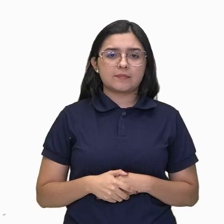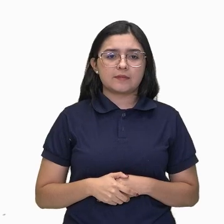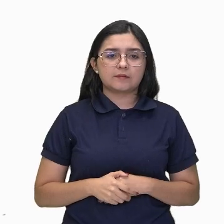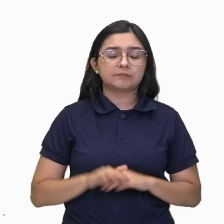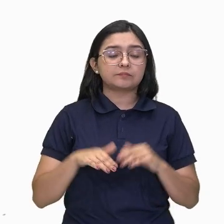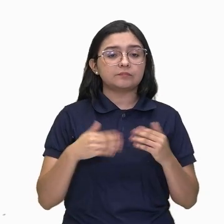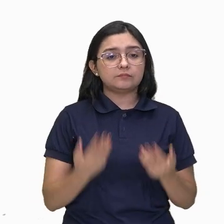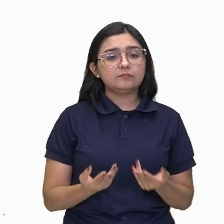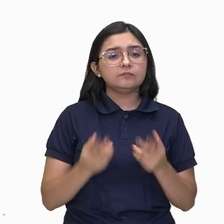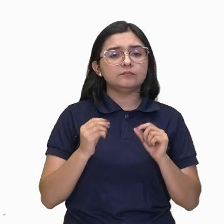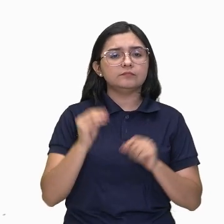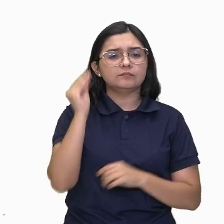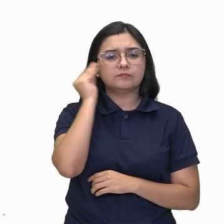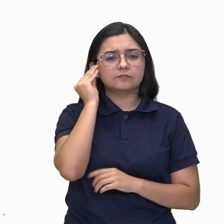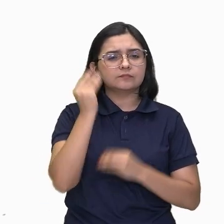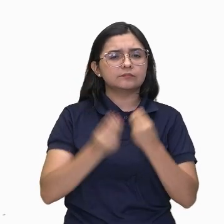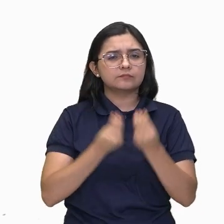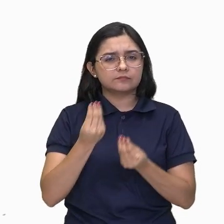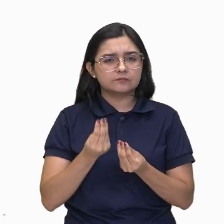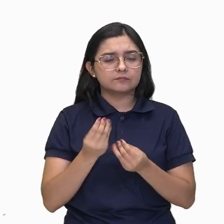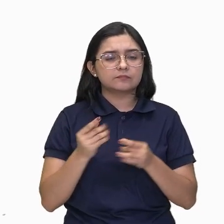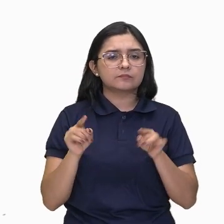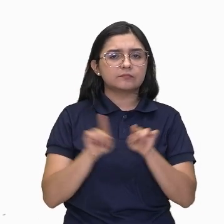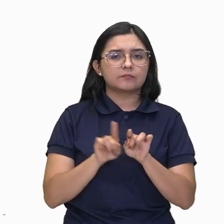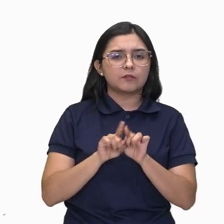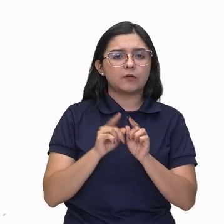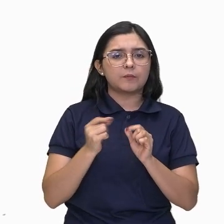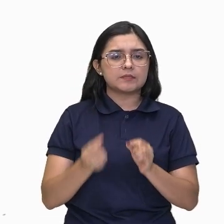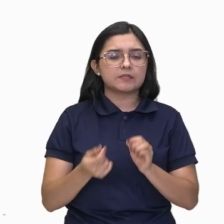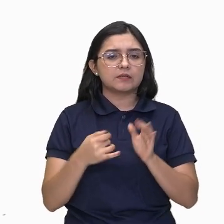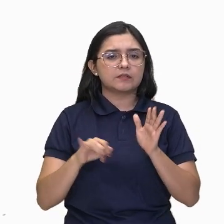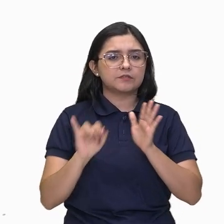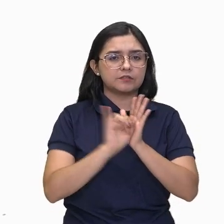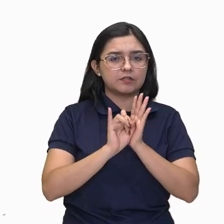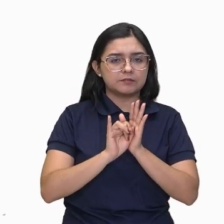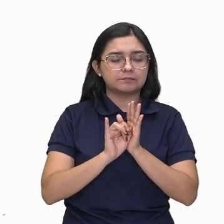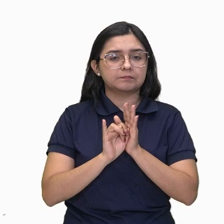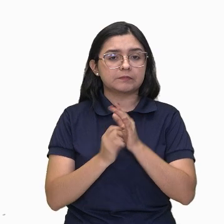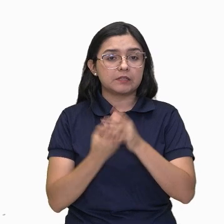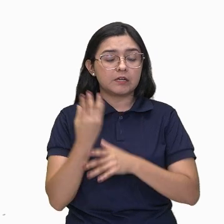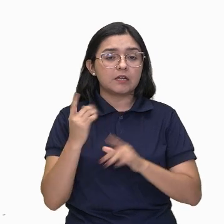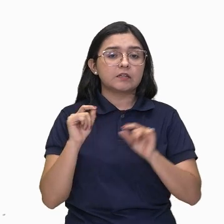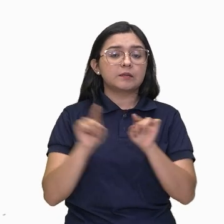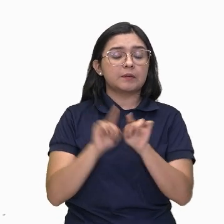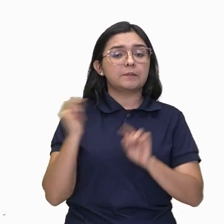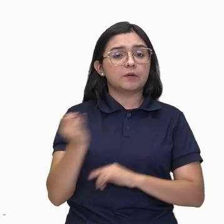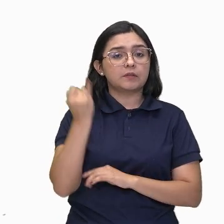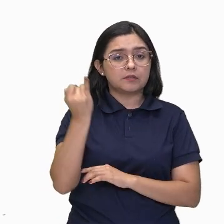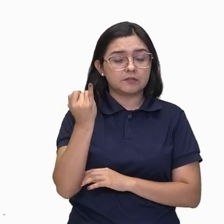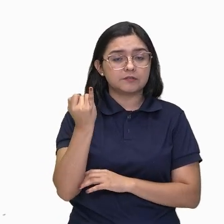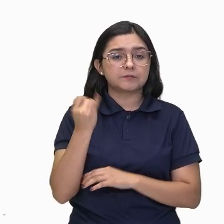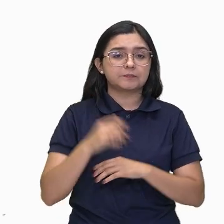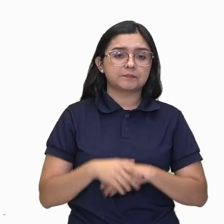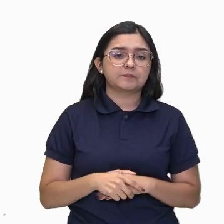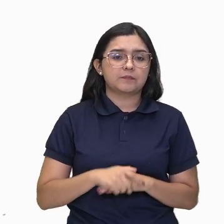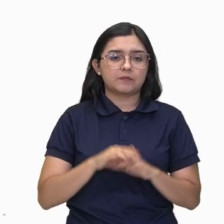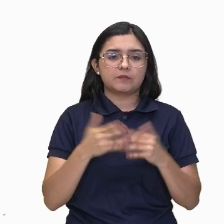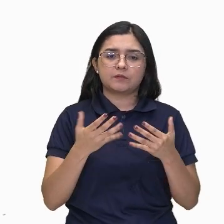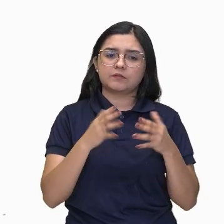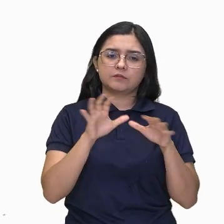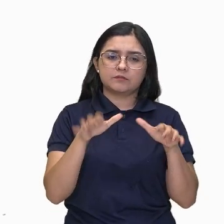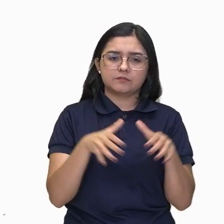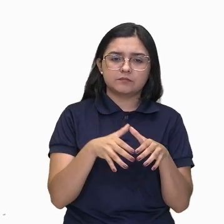vendo como que isso se dá e como que essa identidade ela é muito importante quando a gente trabalha, né, com grupos, com